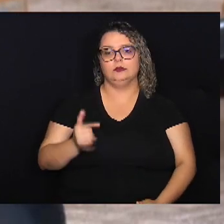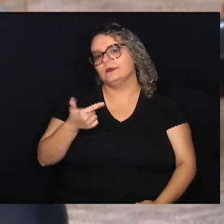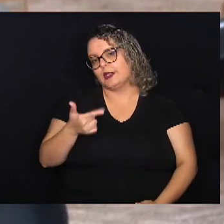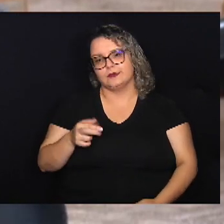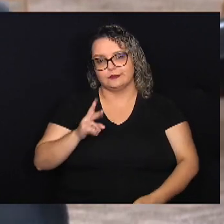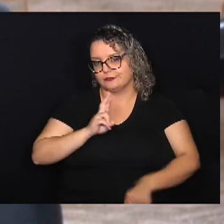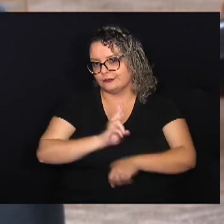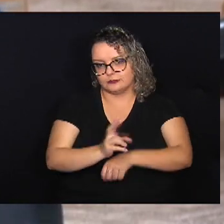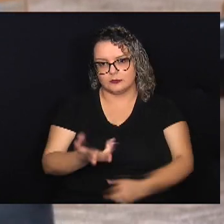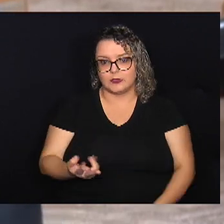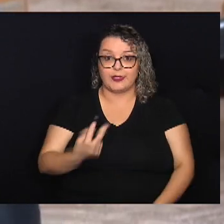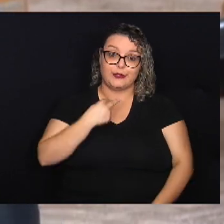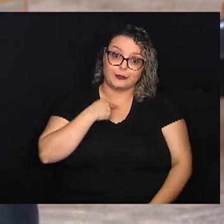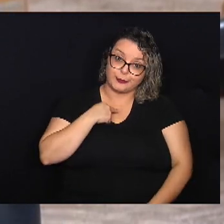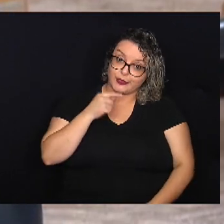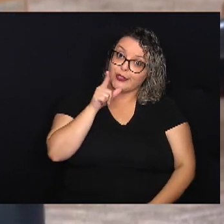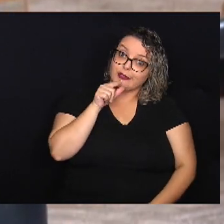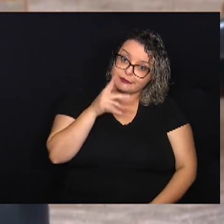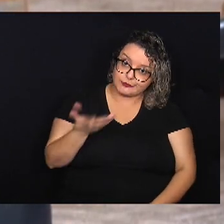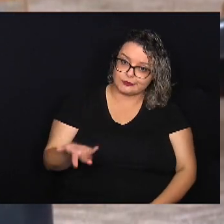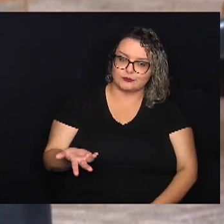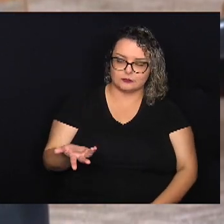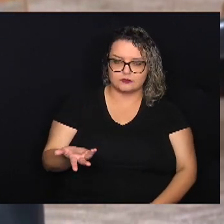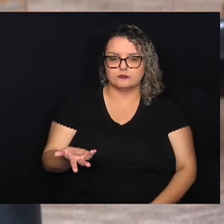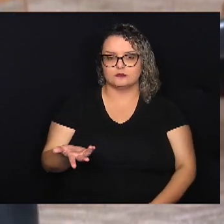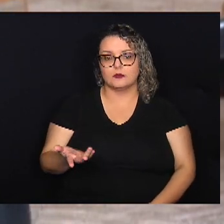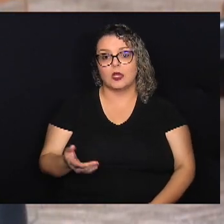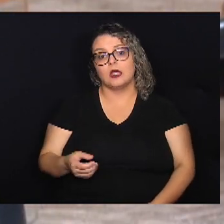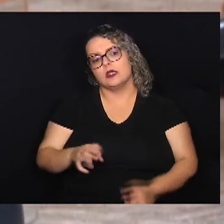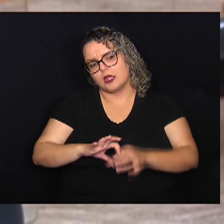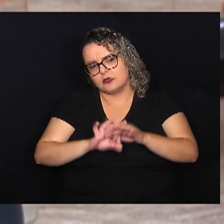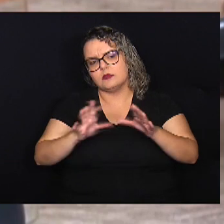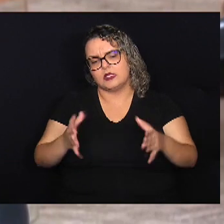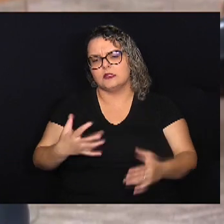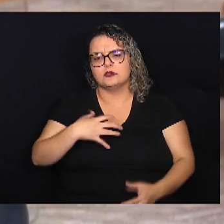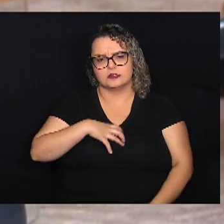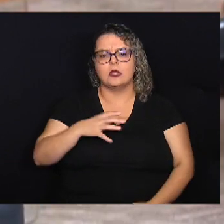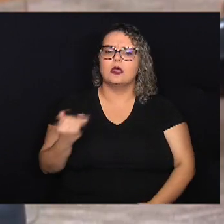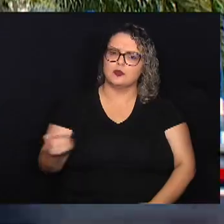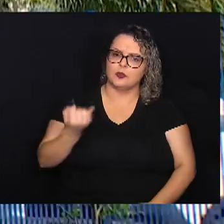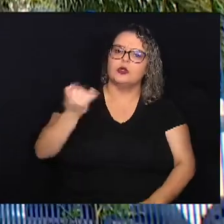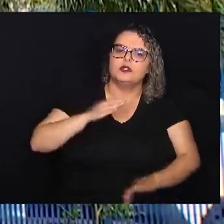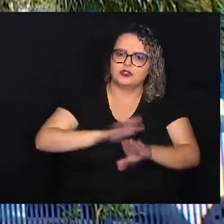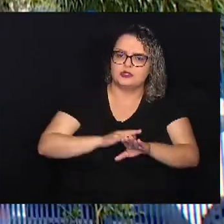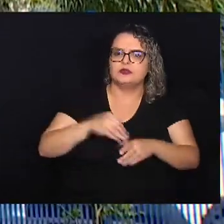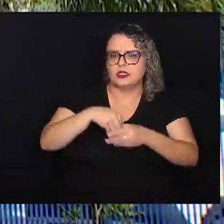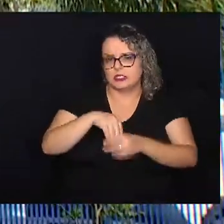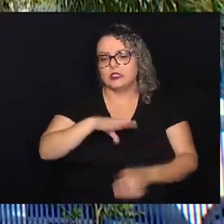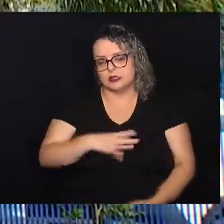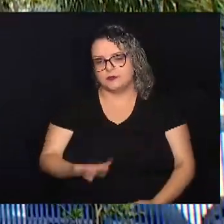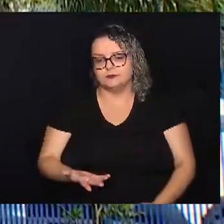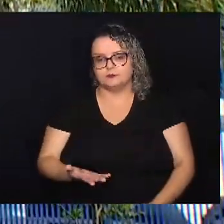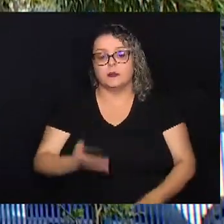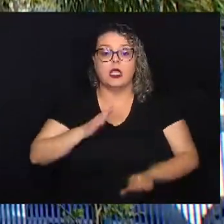pode ficar sem a água, né? Disponibilizando esse meio, acho que é uma medida muito importante para a gente ter na cidade de Campinas. Providências já foram tomadas para